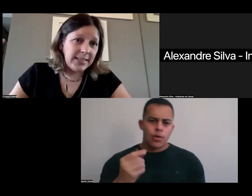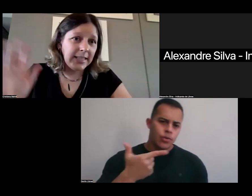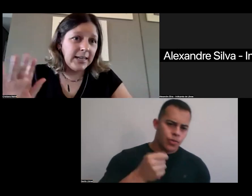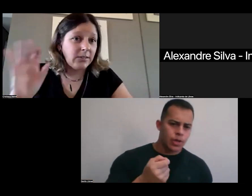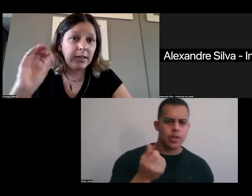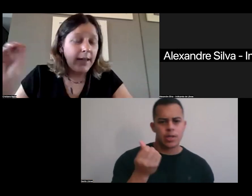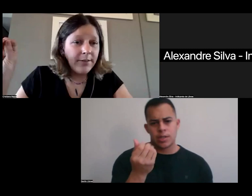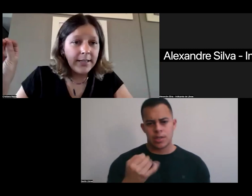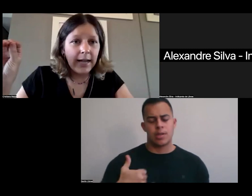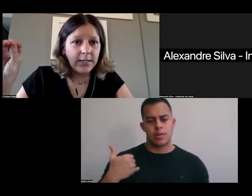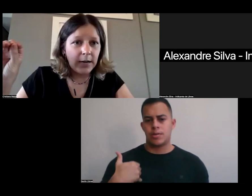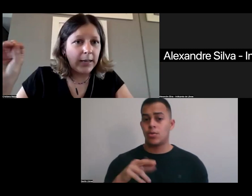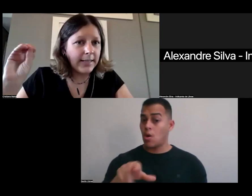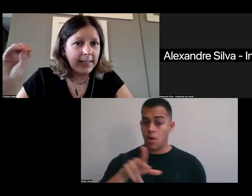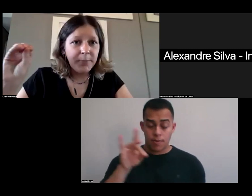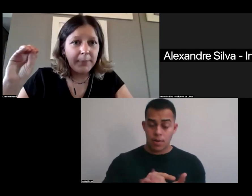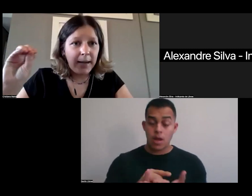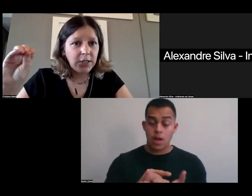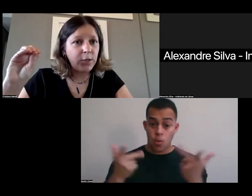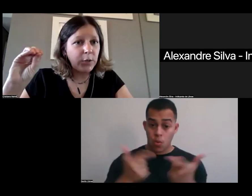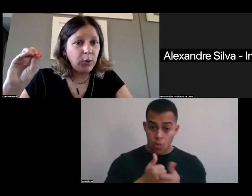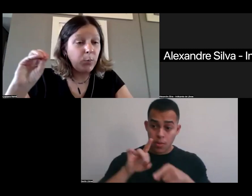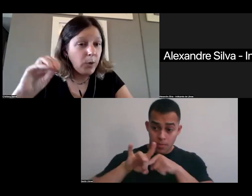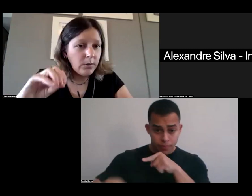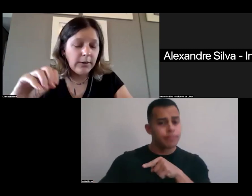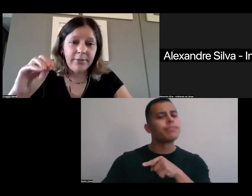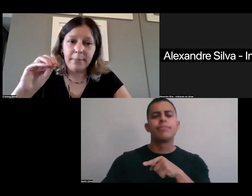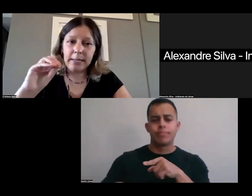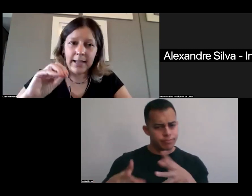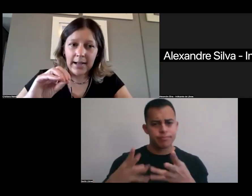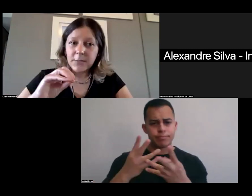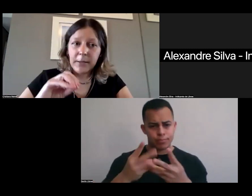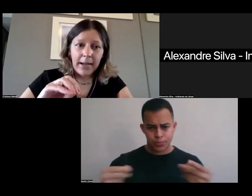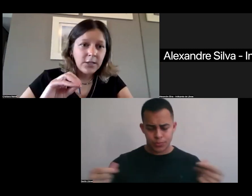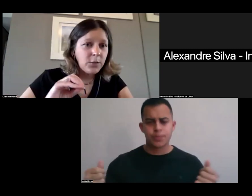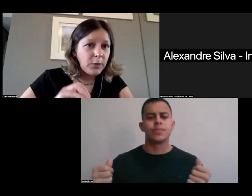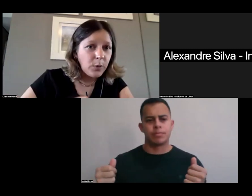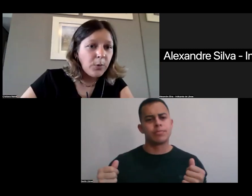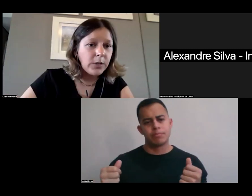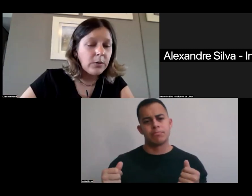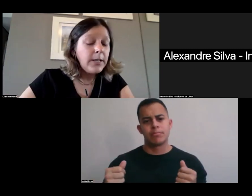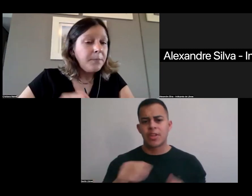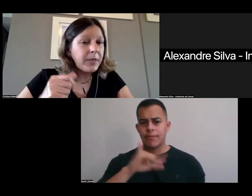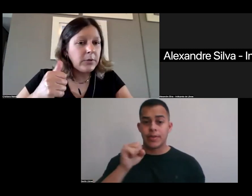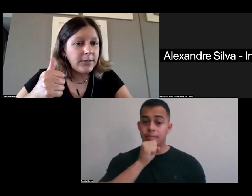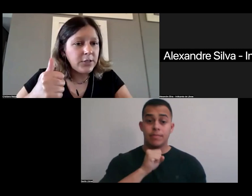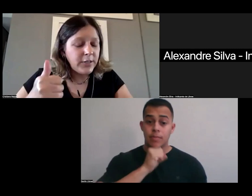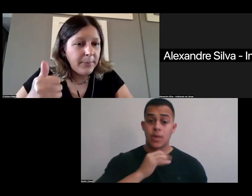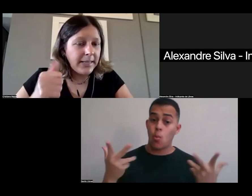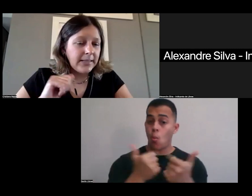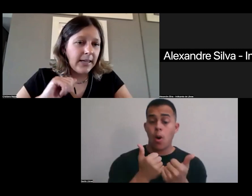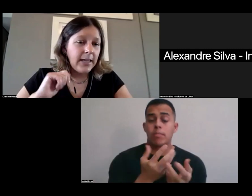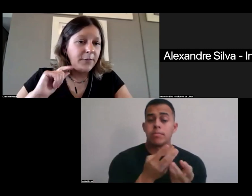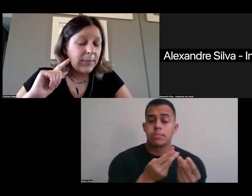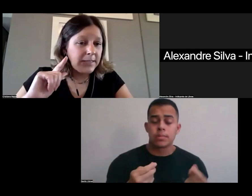de 60 anos. Não é verdade. A qualidade espermática diminui muito, a viabilidade espermática diminui muito. Então, níveis de